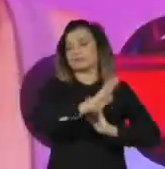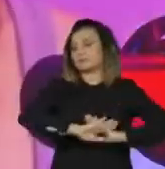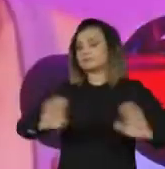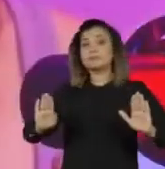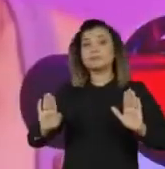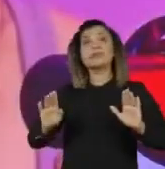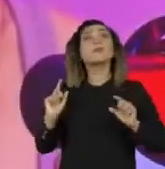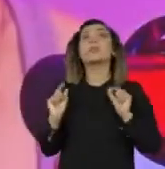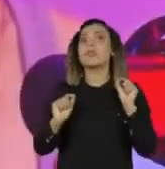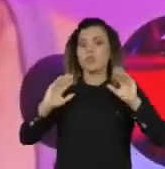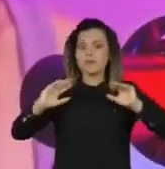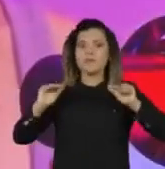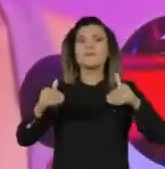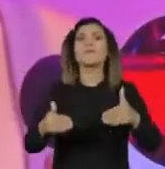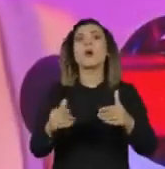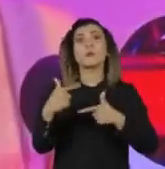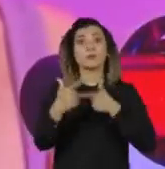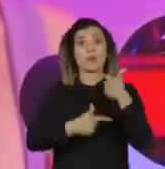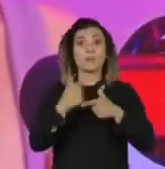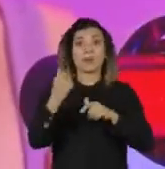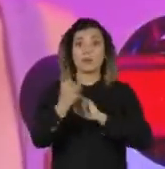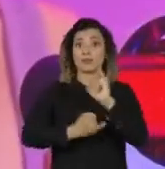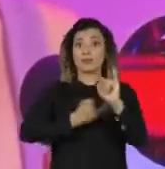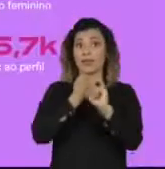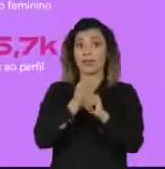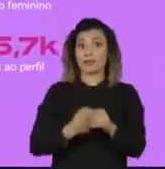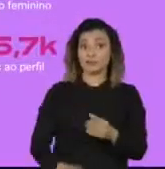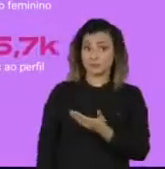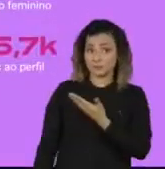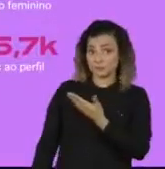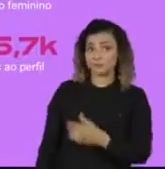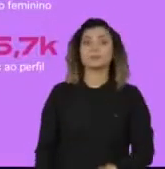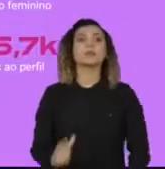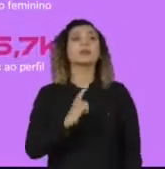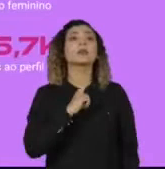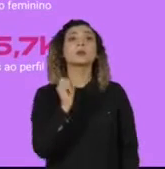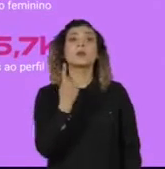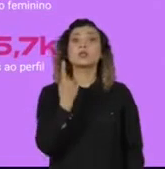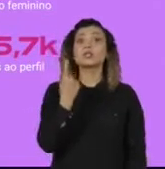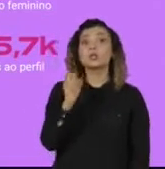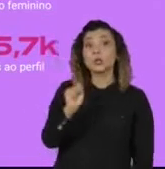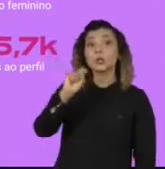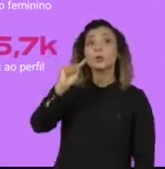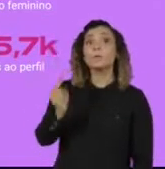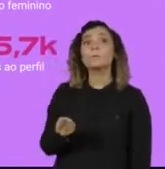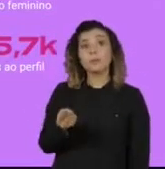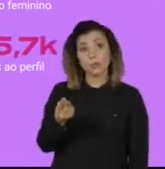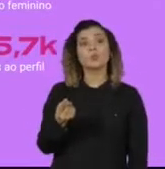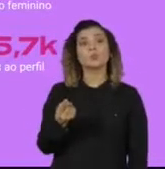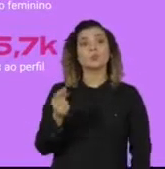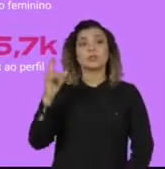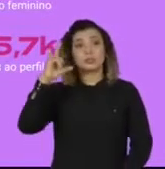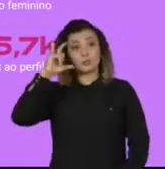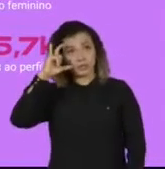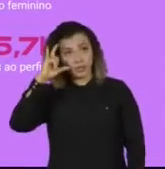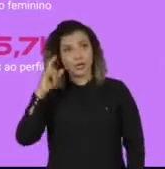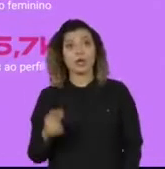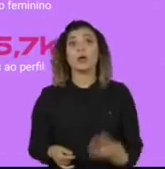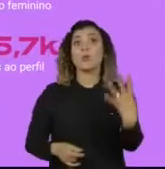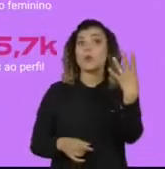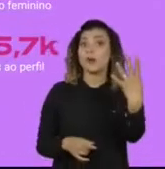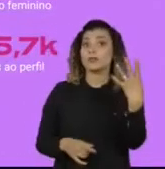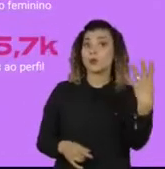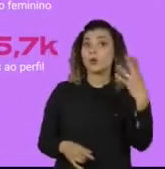assinada para se dedicar ao trabalho na internet. Ela tem mais de 18 mil seguidores no Instagram e